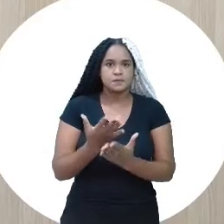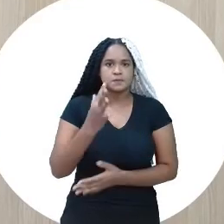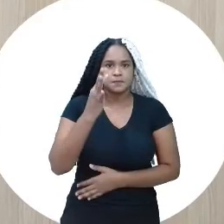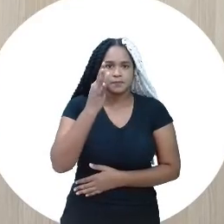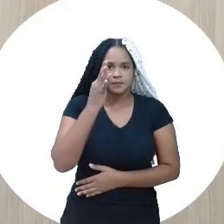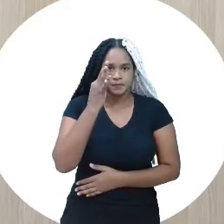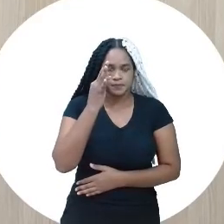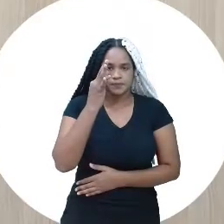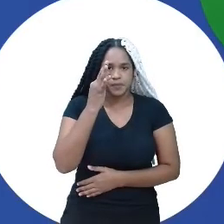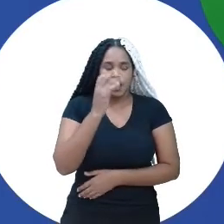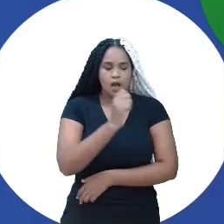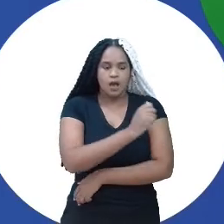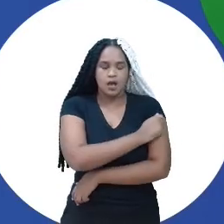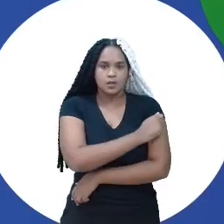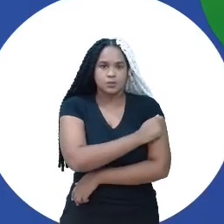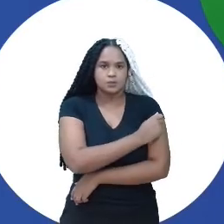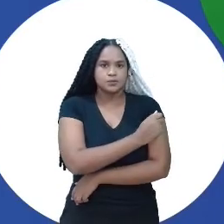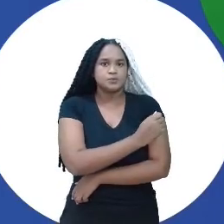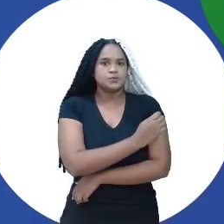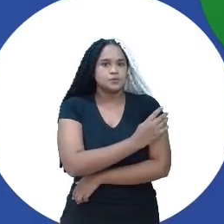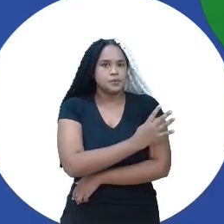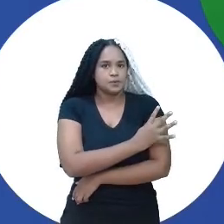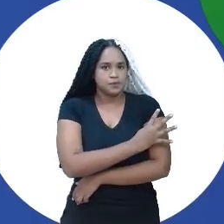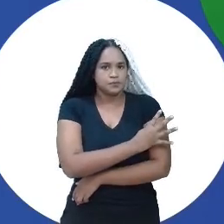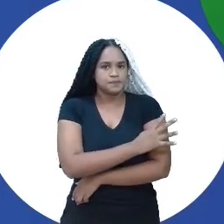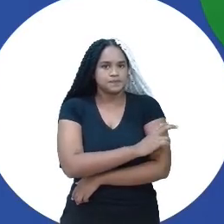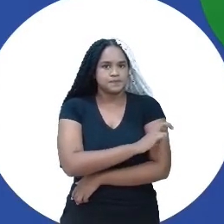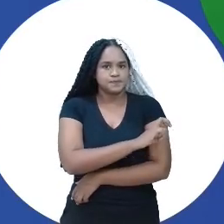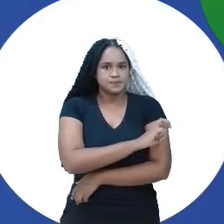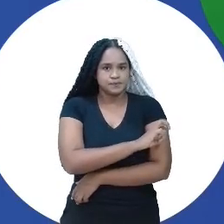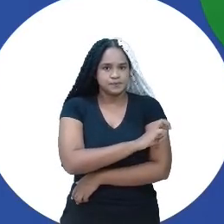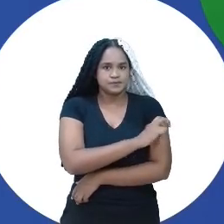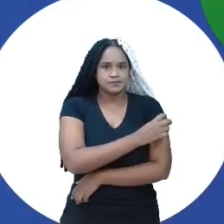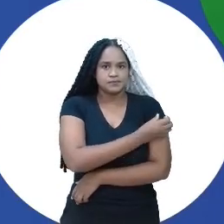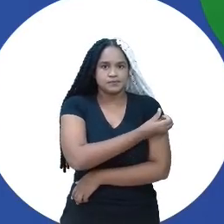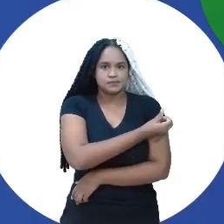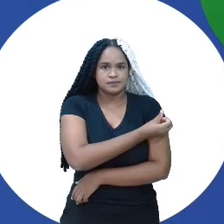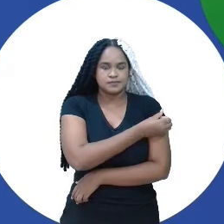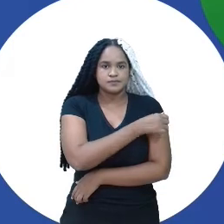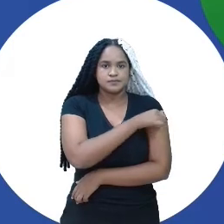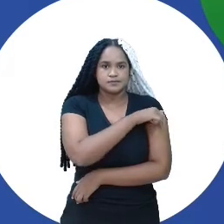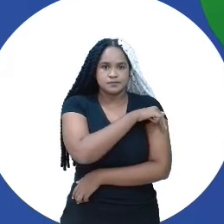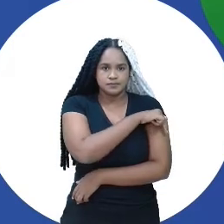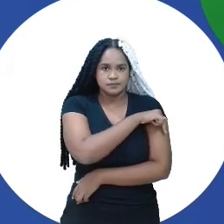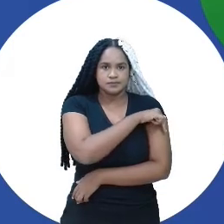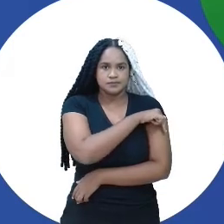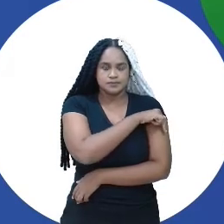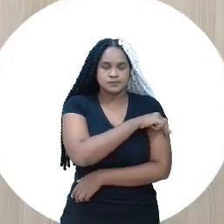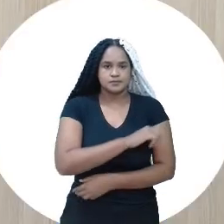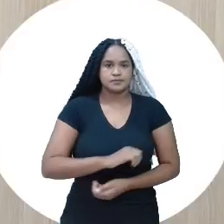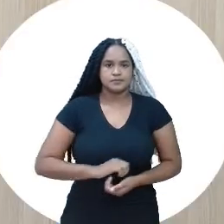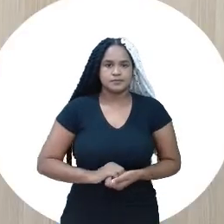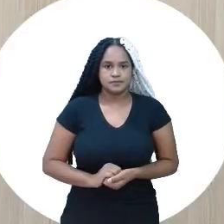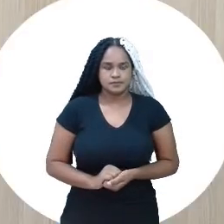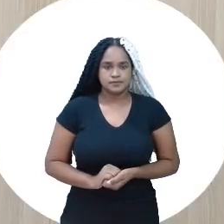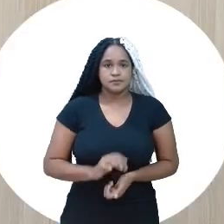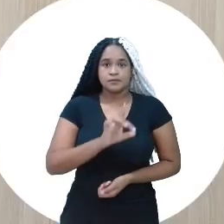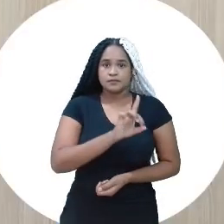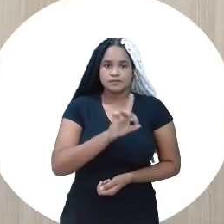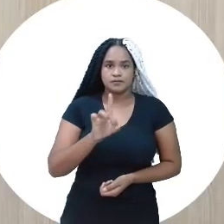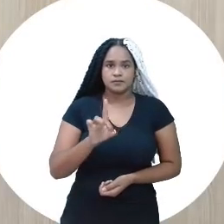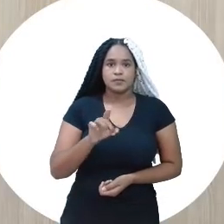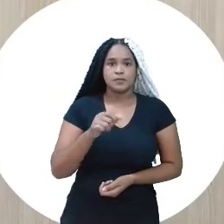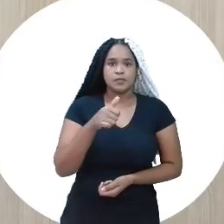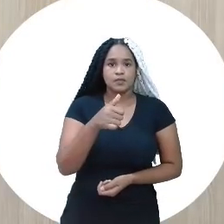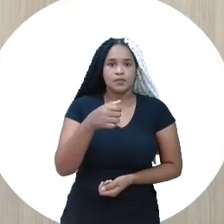para os estudantes do 4º, 5º, 6º e 7º anos do ensino fundamental. No dia 3 de